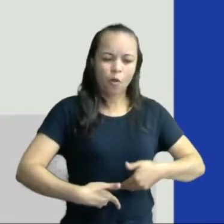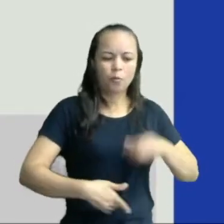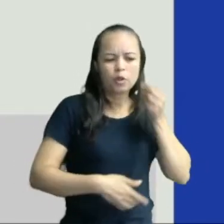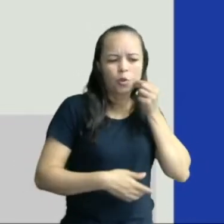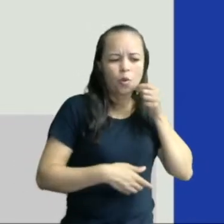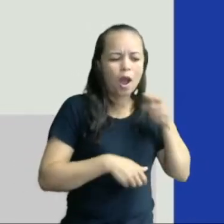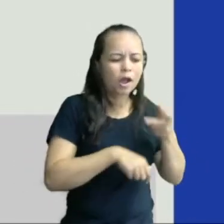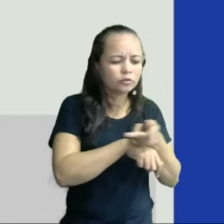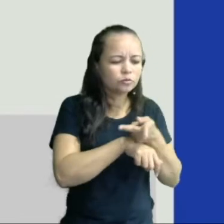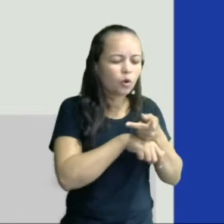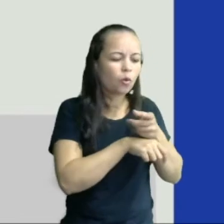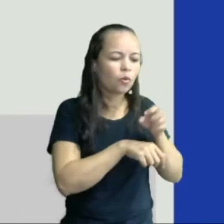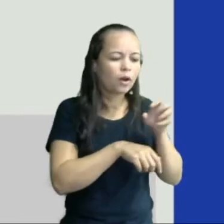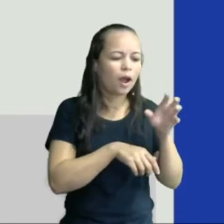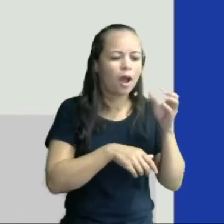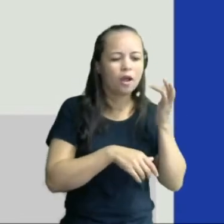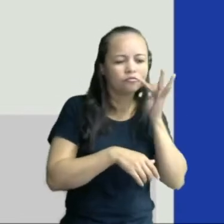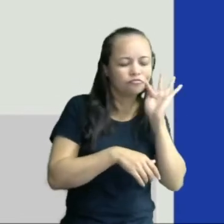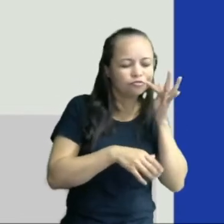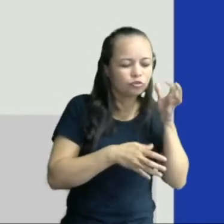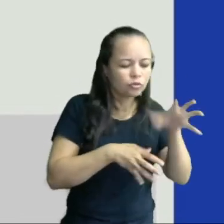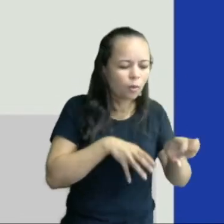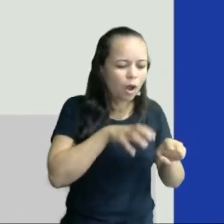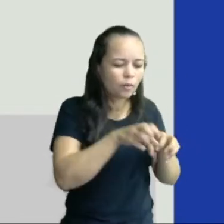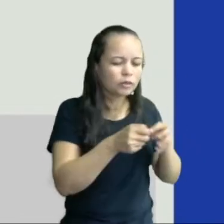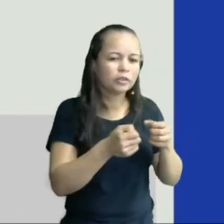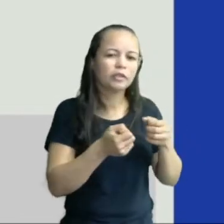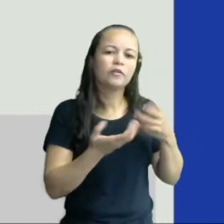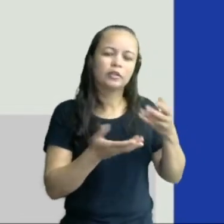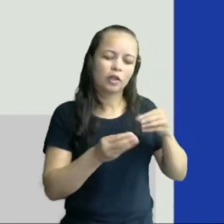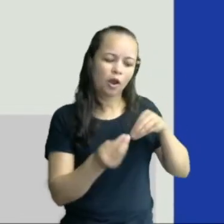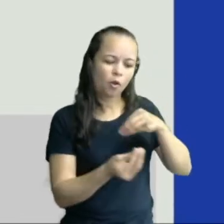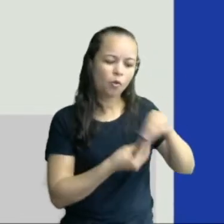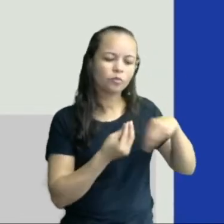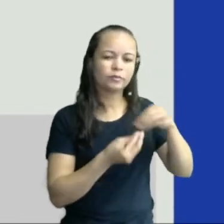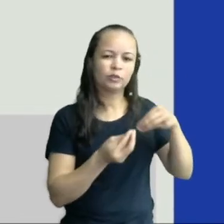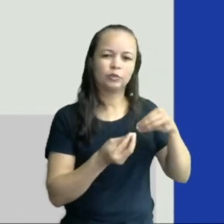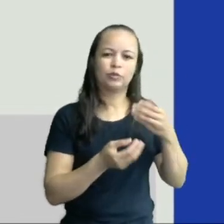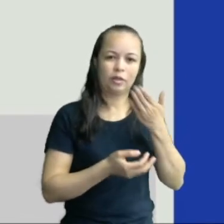e plantas silvestres e preparava um apetitoso guisado.